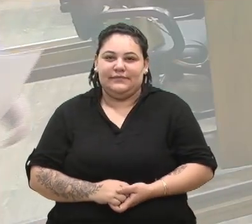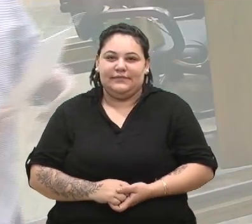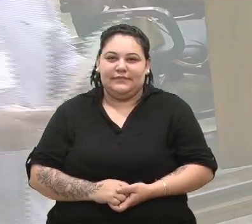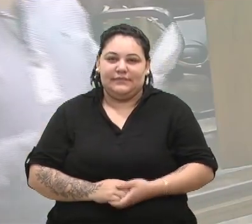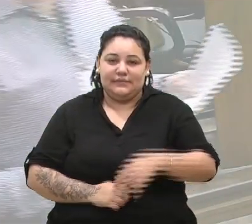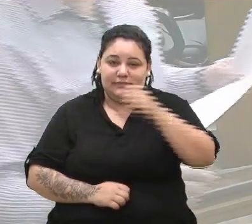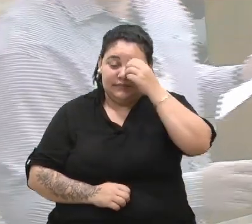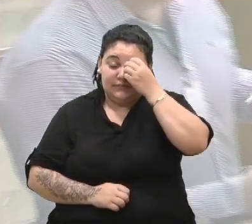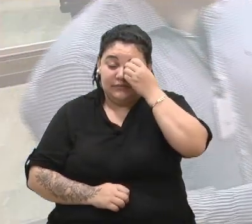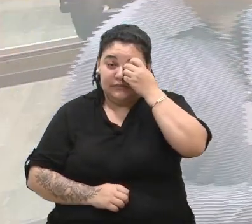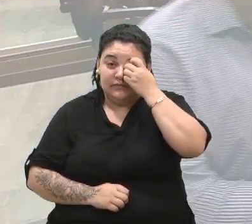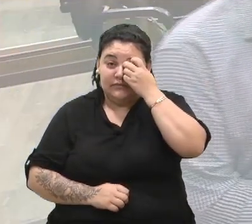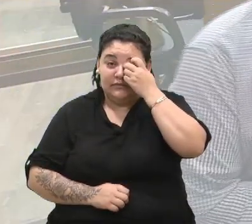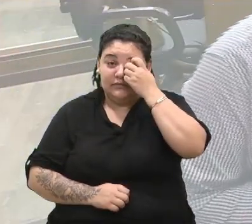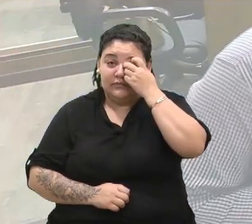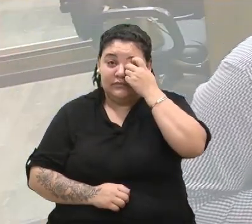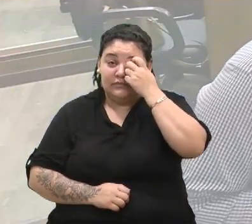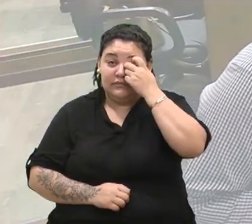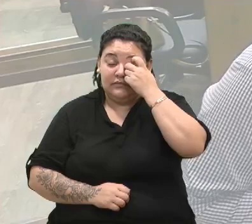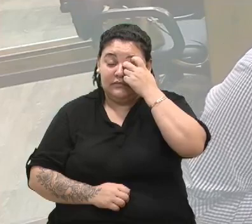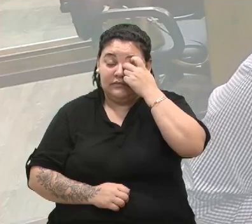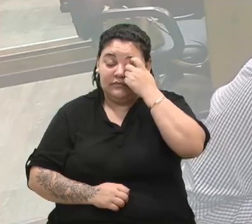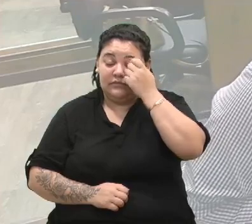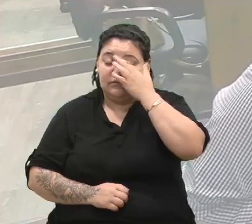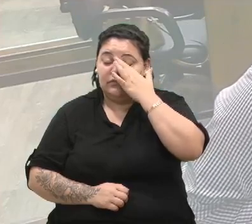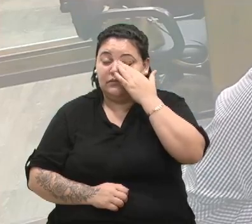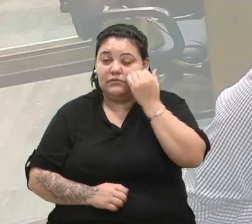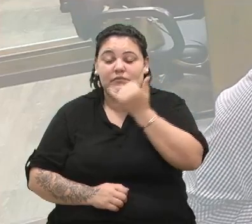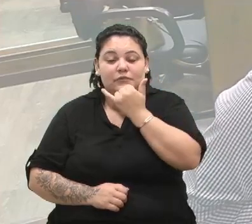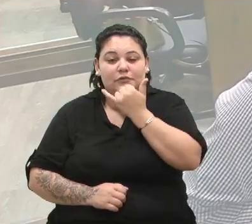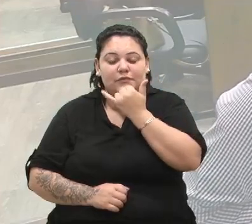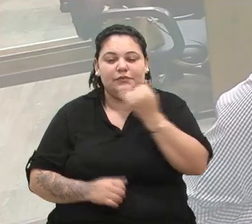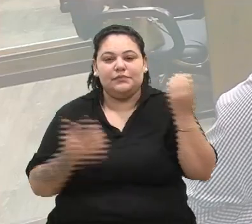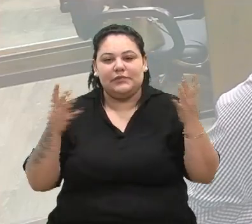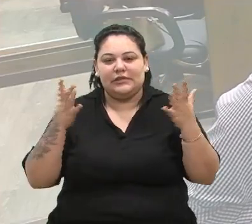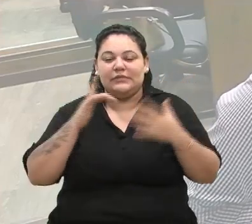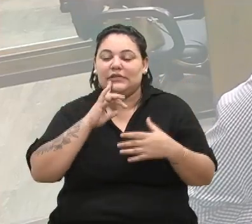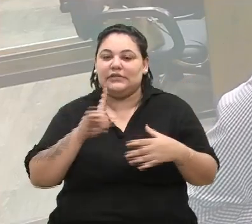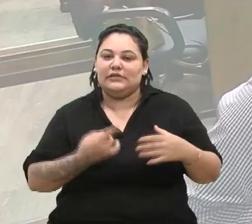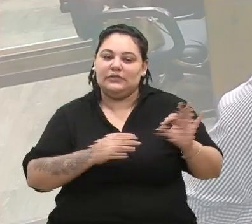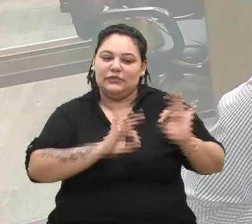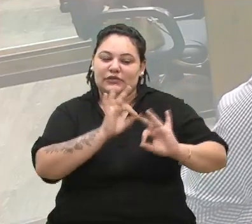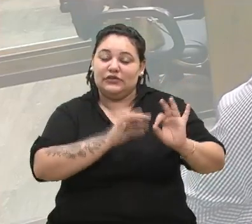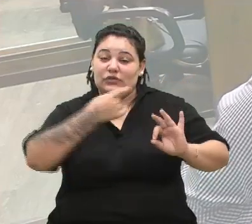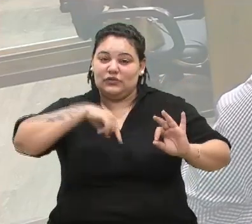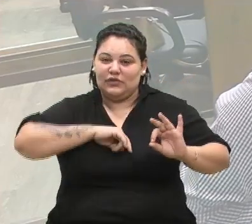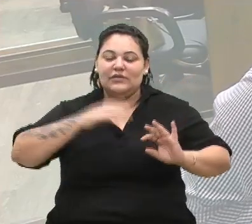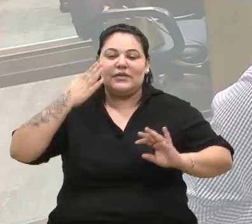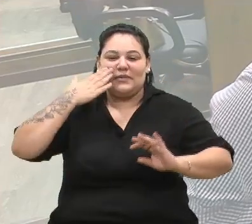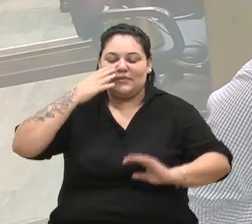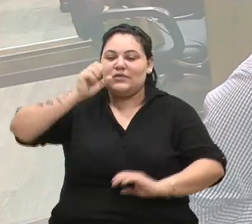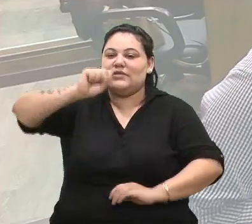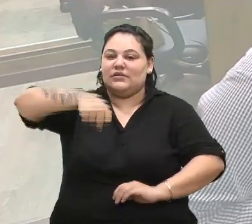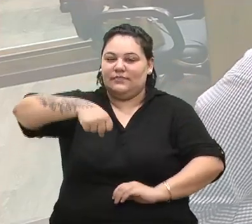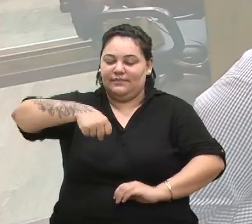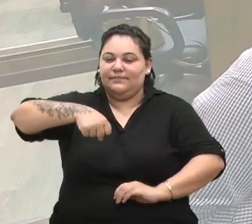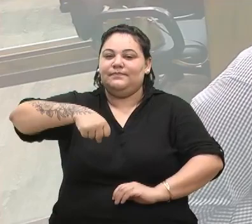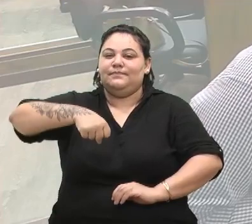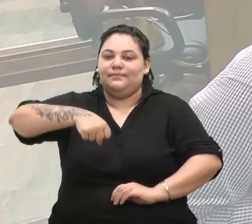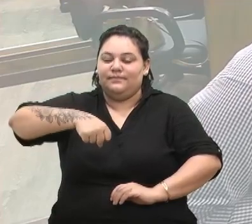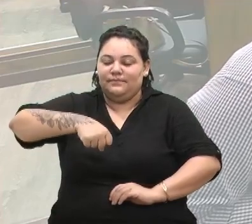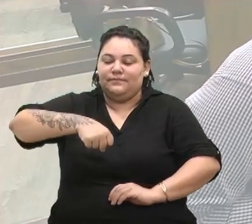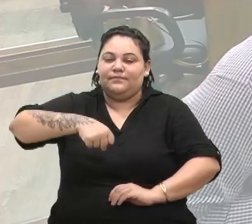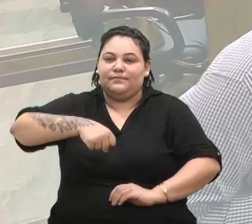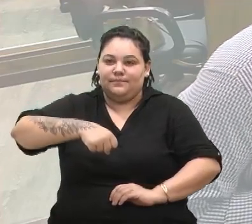Parabéns, vereadora Gladys, por esse projeto. A gente sabe o quanto a questão de uma pessoa,